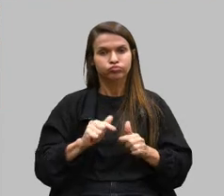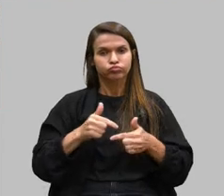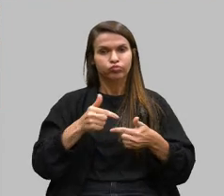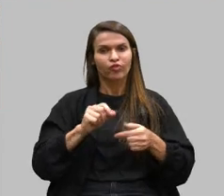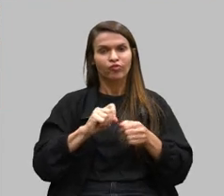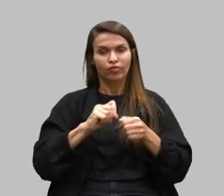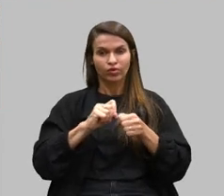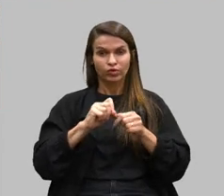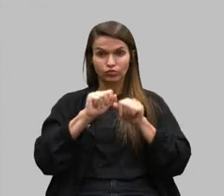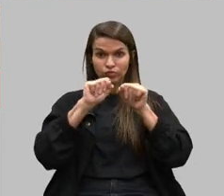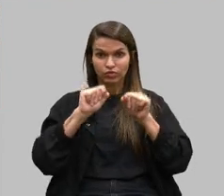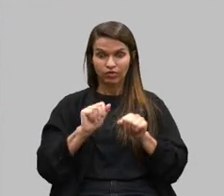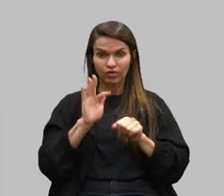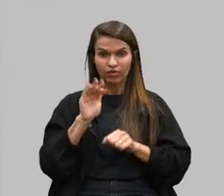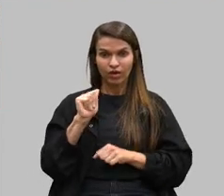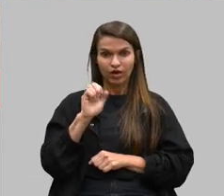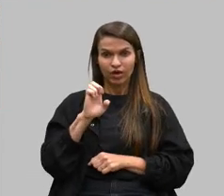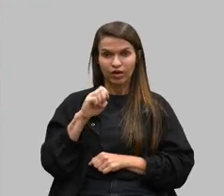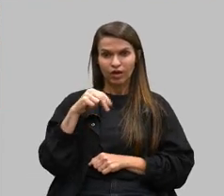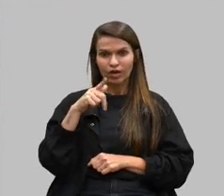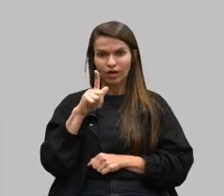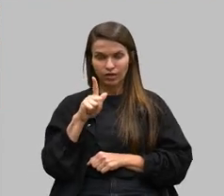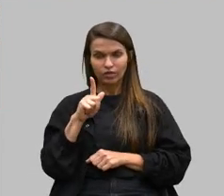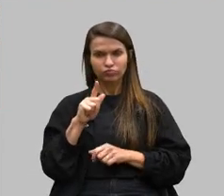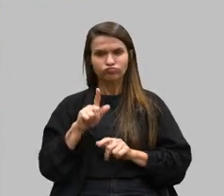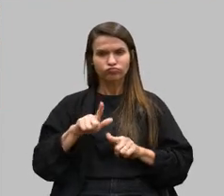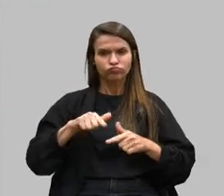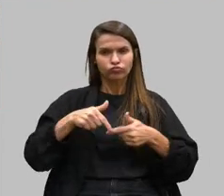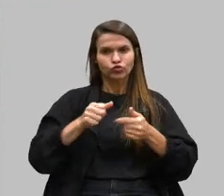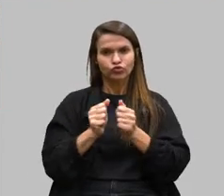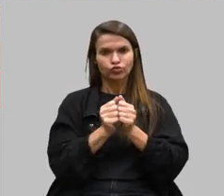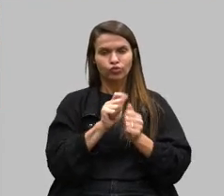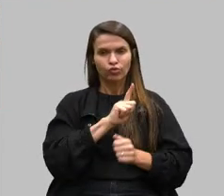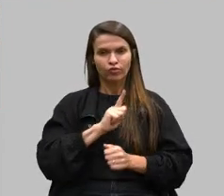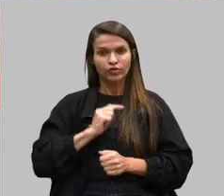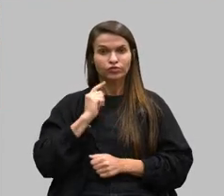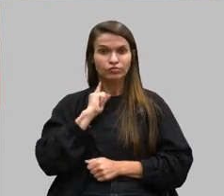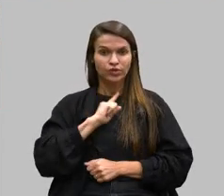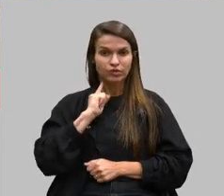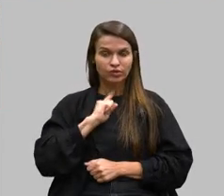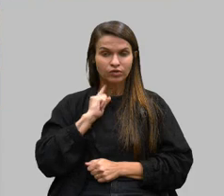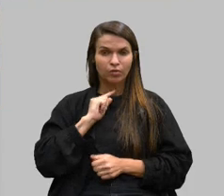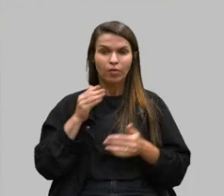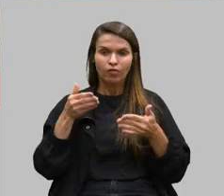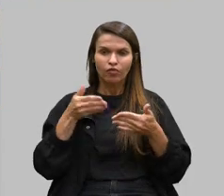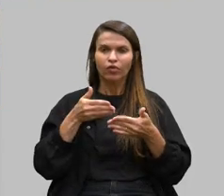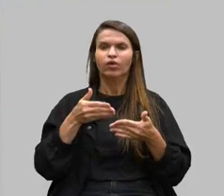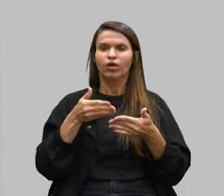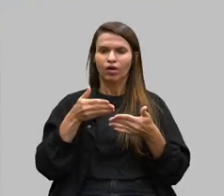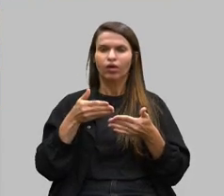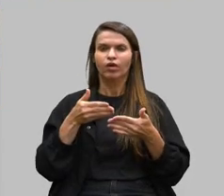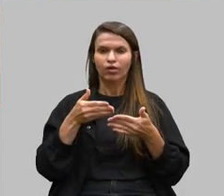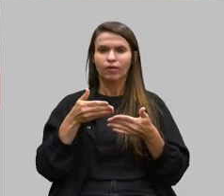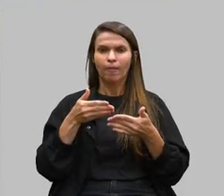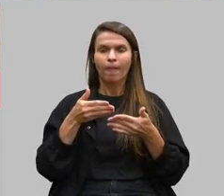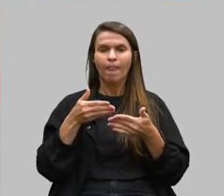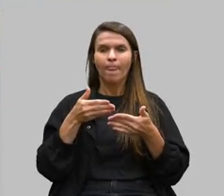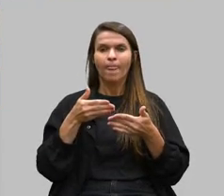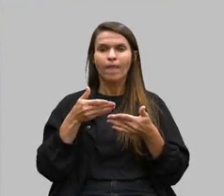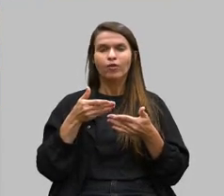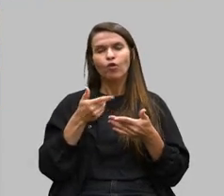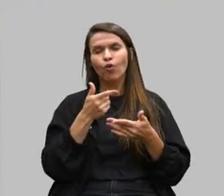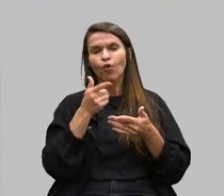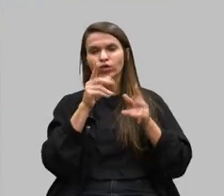nós no sistema faeng atuamos muito fortemente junto ao governo de Minas Gerais para destravar também outros gargalos Então